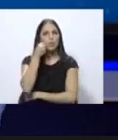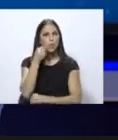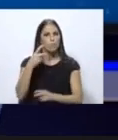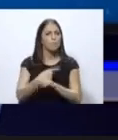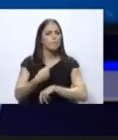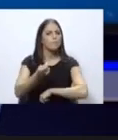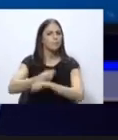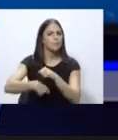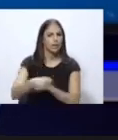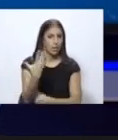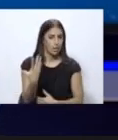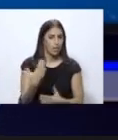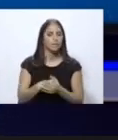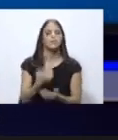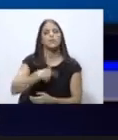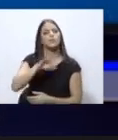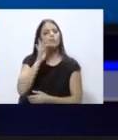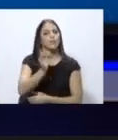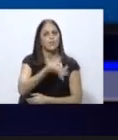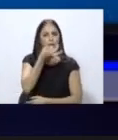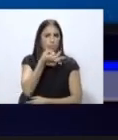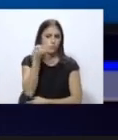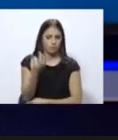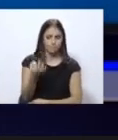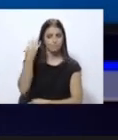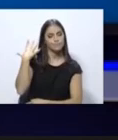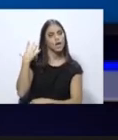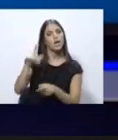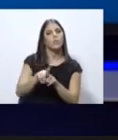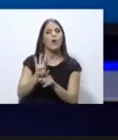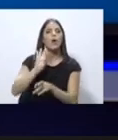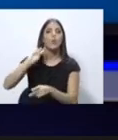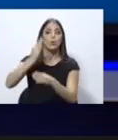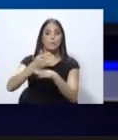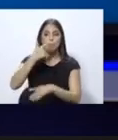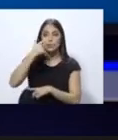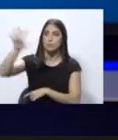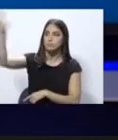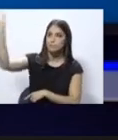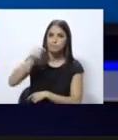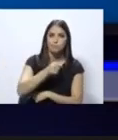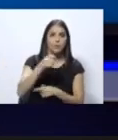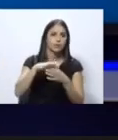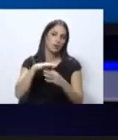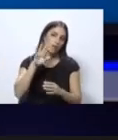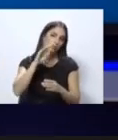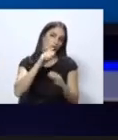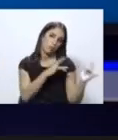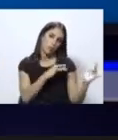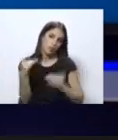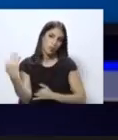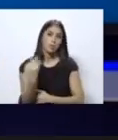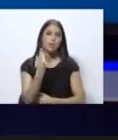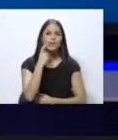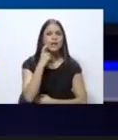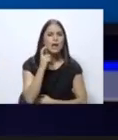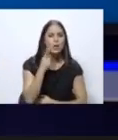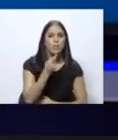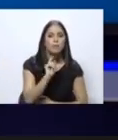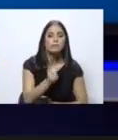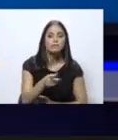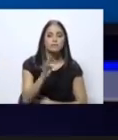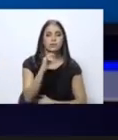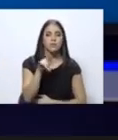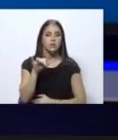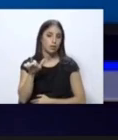mercado e há pouco já lhe demos conta precisamente do último reforço a ser anunciado pelo Futebol Clube do Porto. É Filipe Anderson, médio